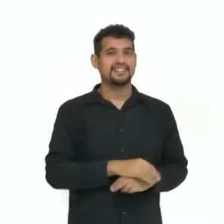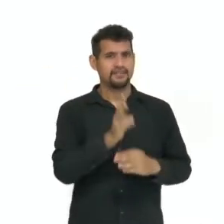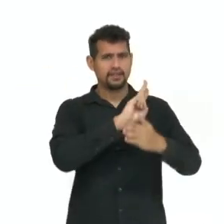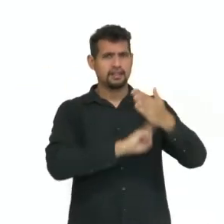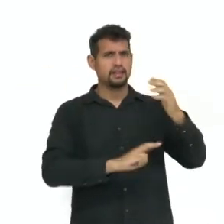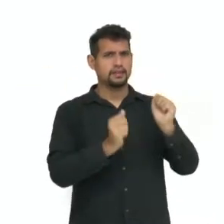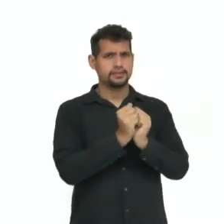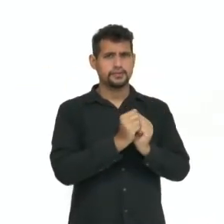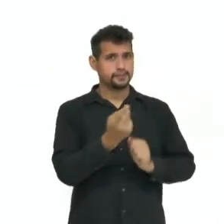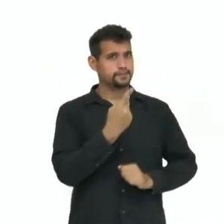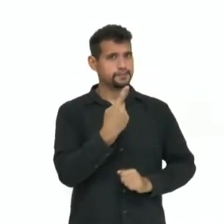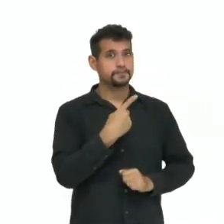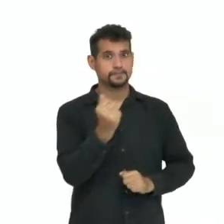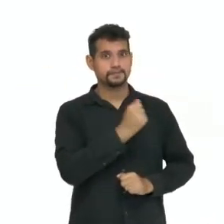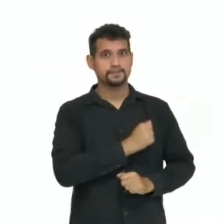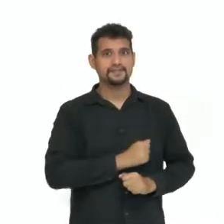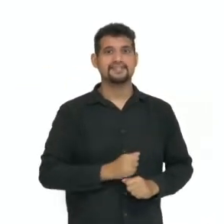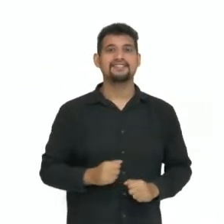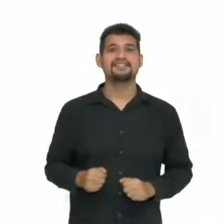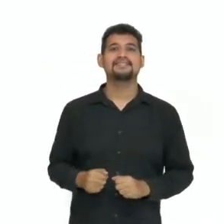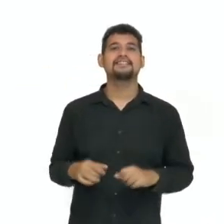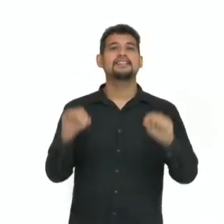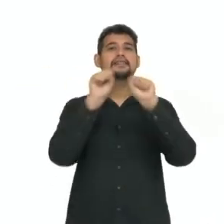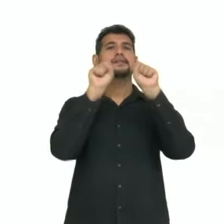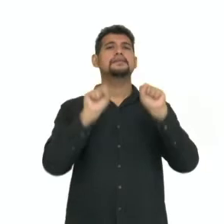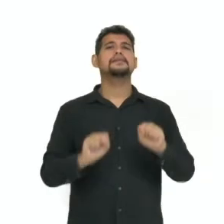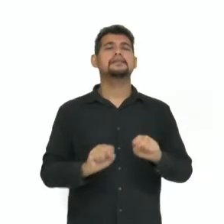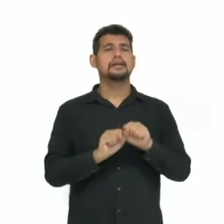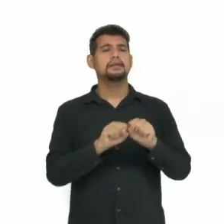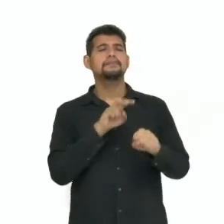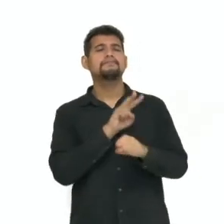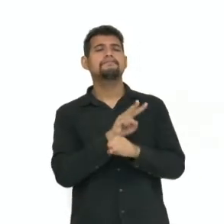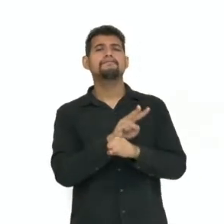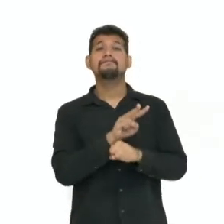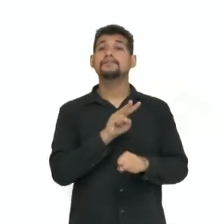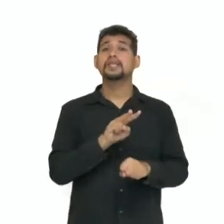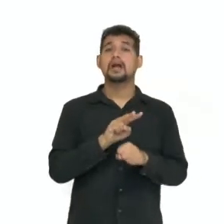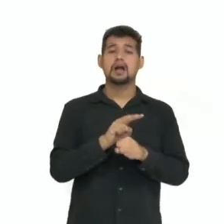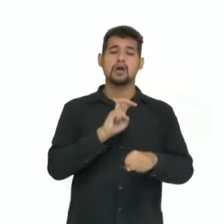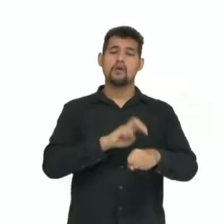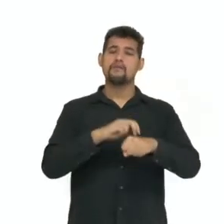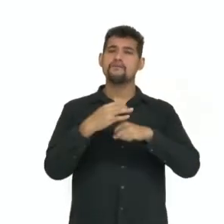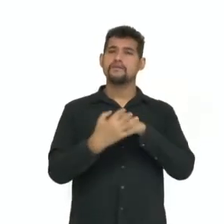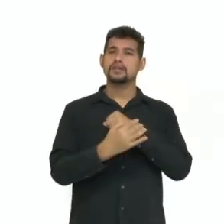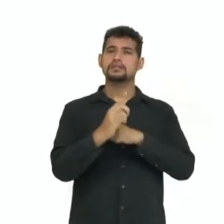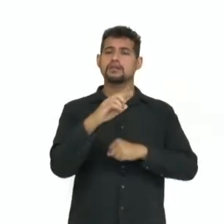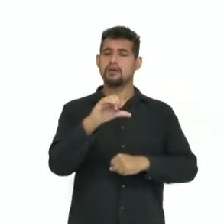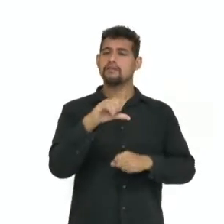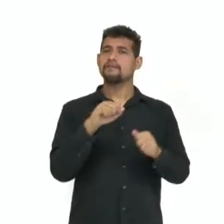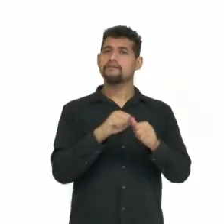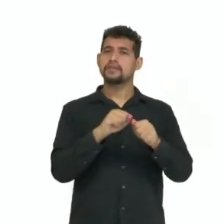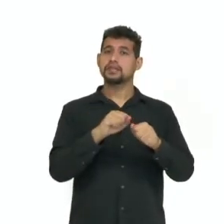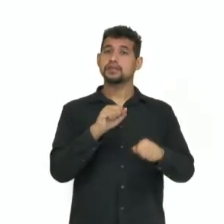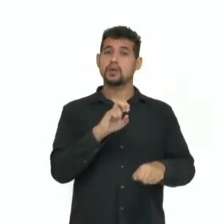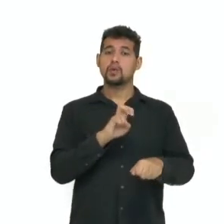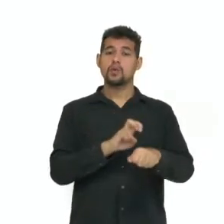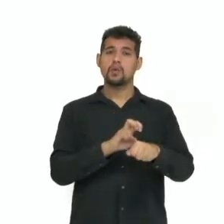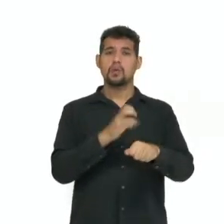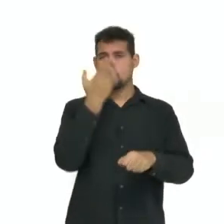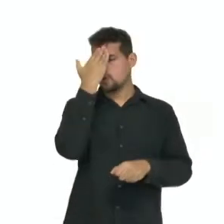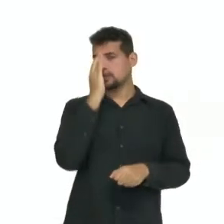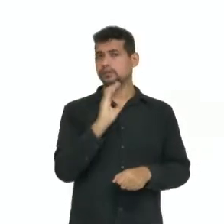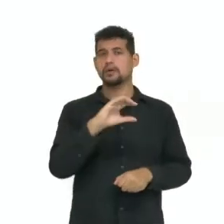comigo, então vamos lá. O Sistema de Monitoramento da Covid-19 foi instituído em Curitiba em 9 de junho